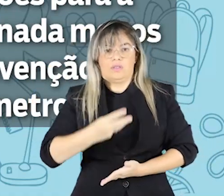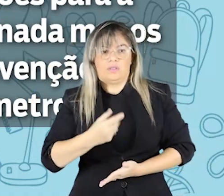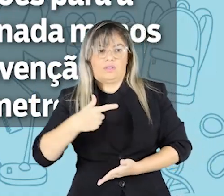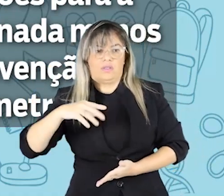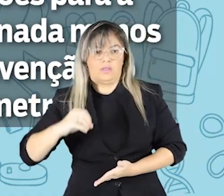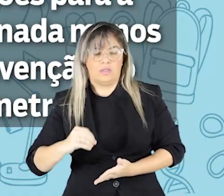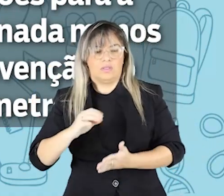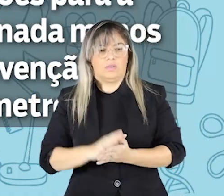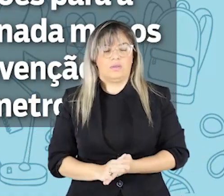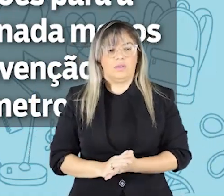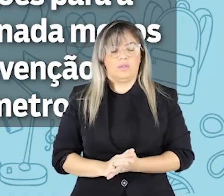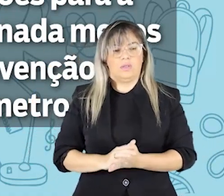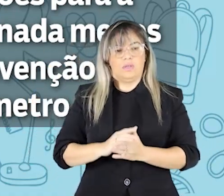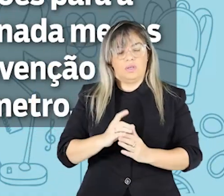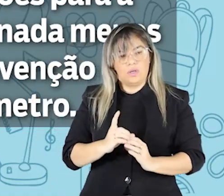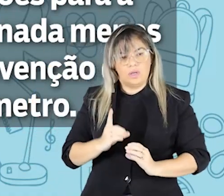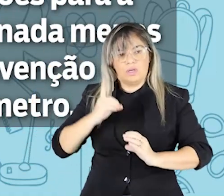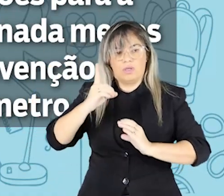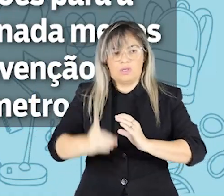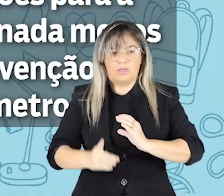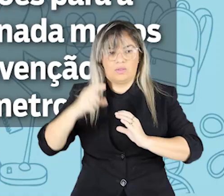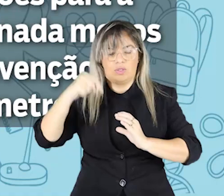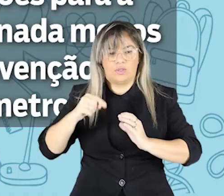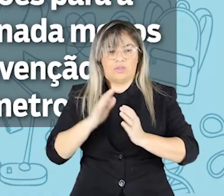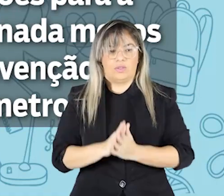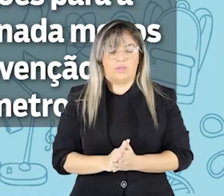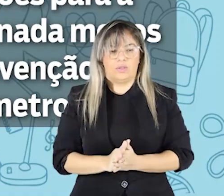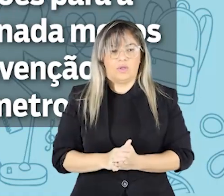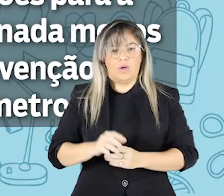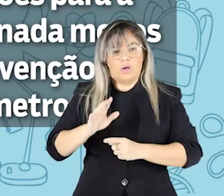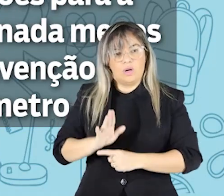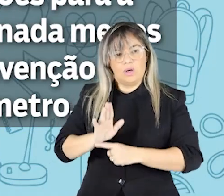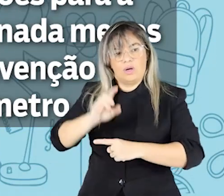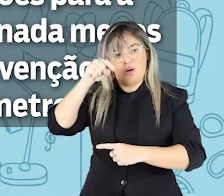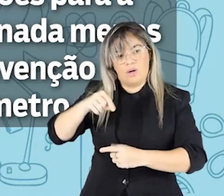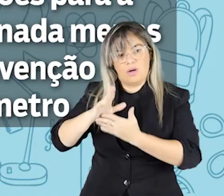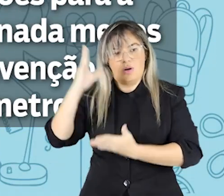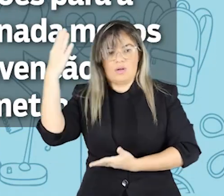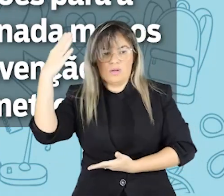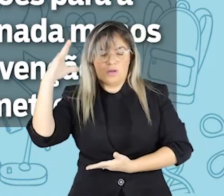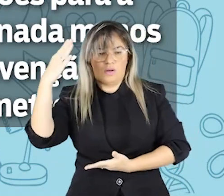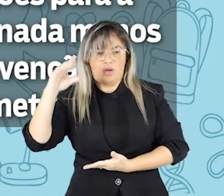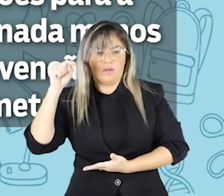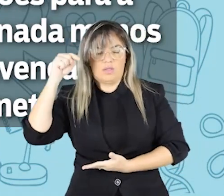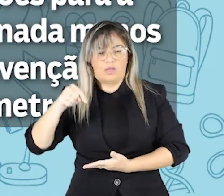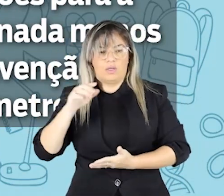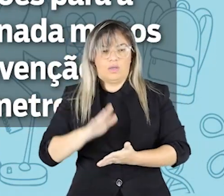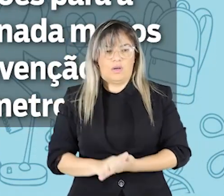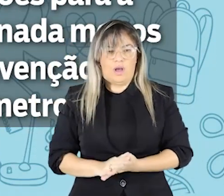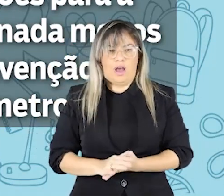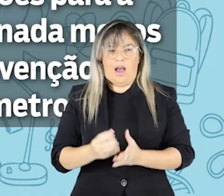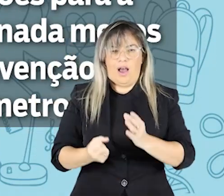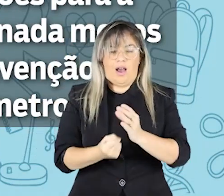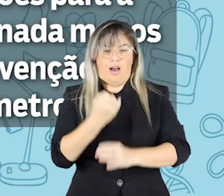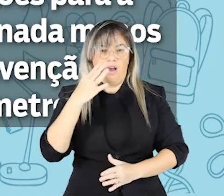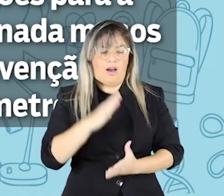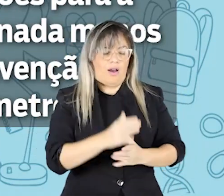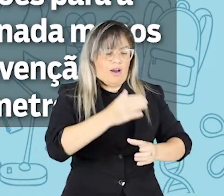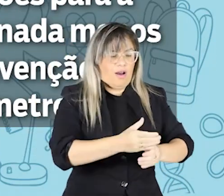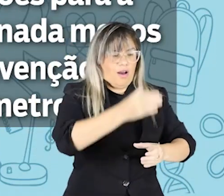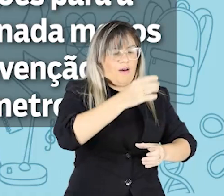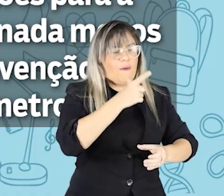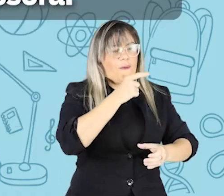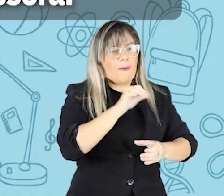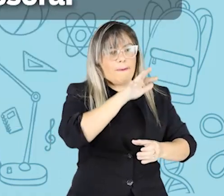em 370 d.C. e entre suas contribuições para a ciência está nada menos do que a invenção do